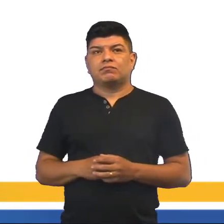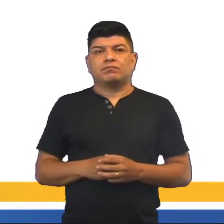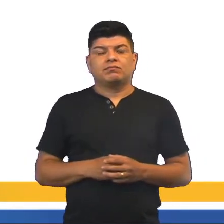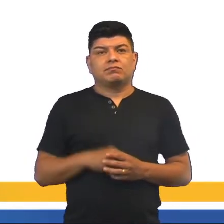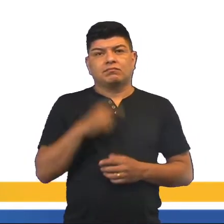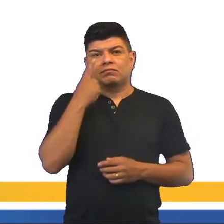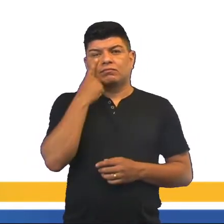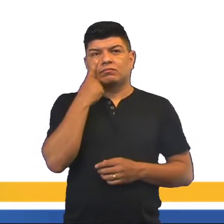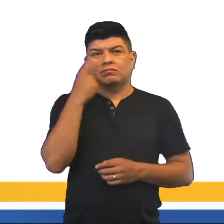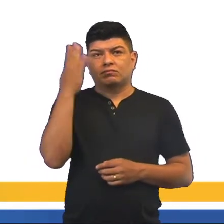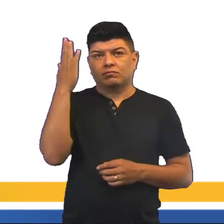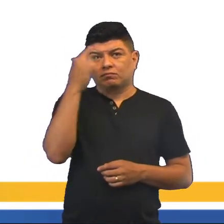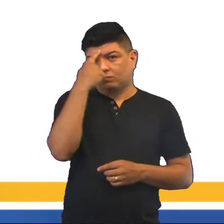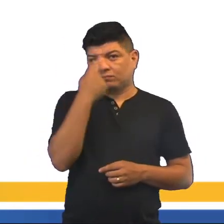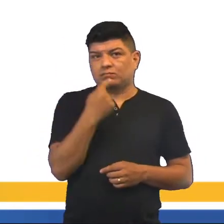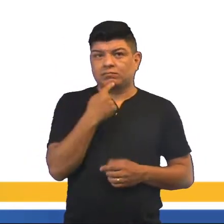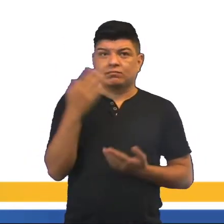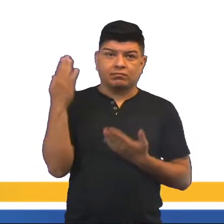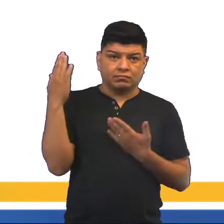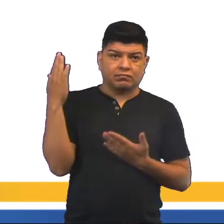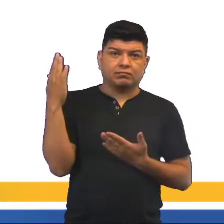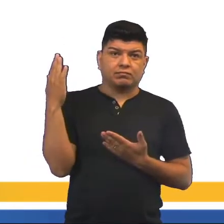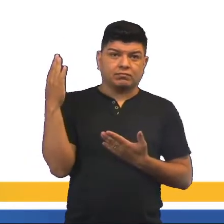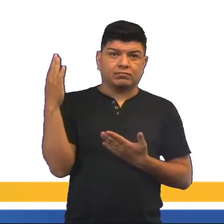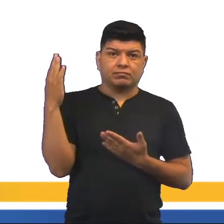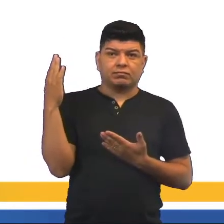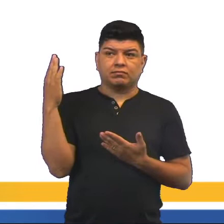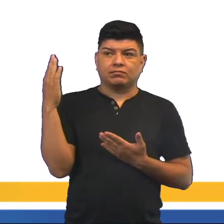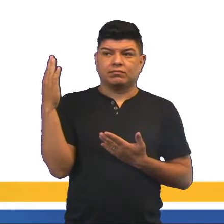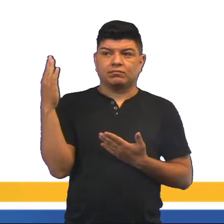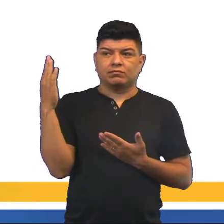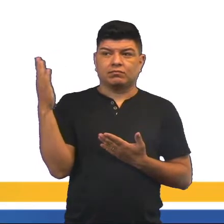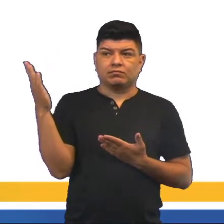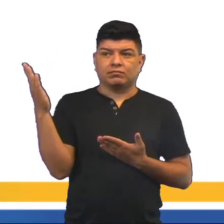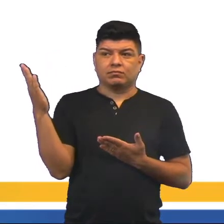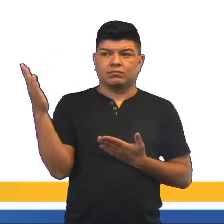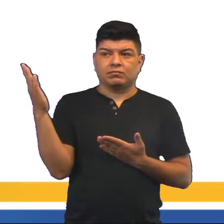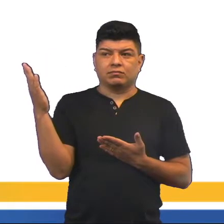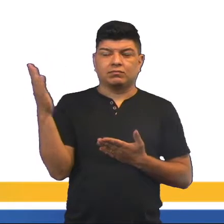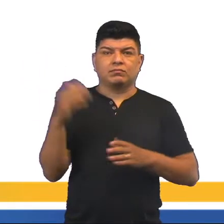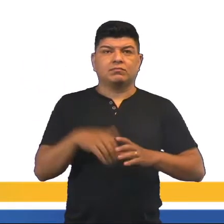Aí a gente pode observar uma representação dos hieroglifos.